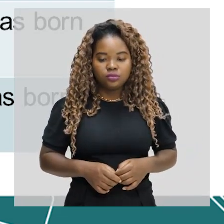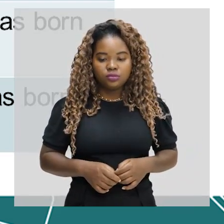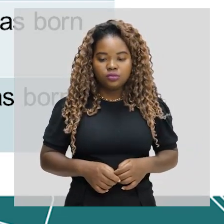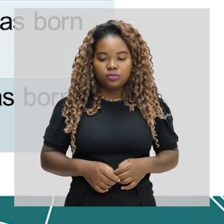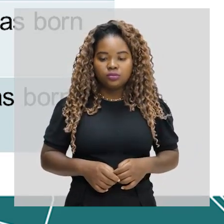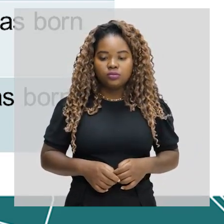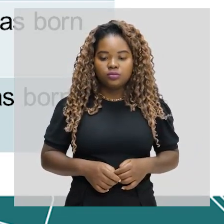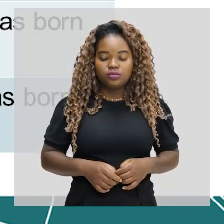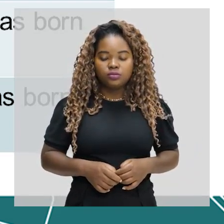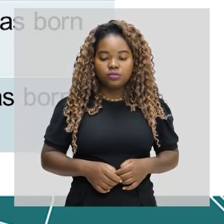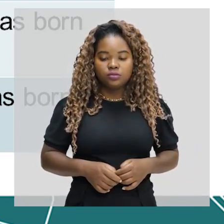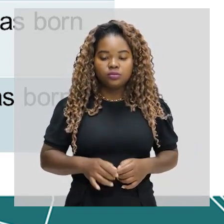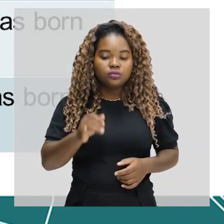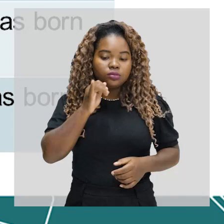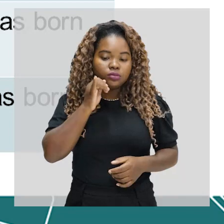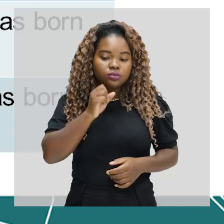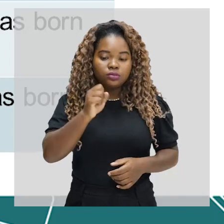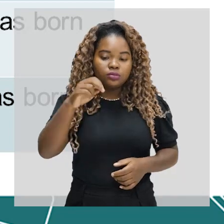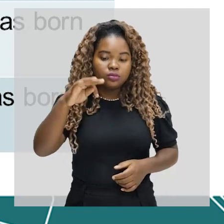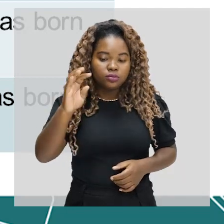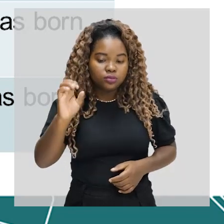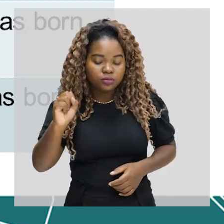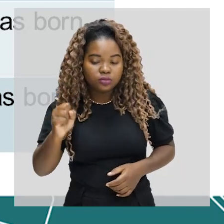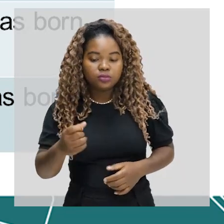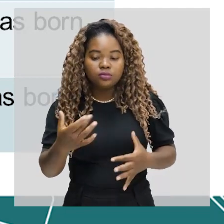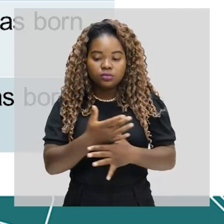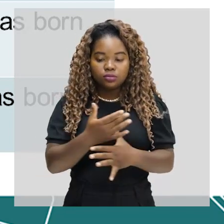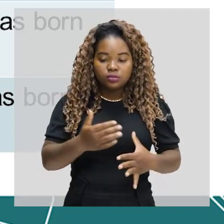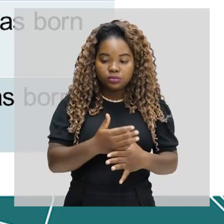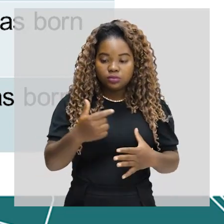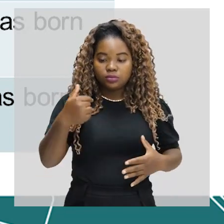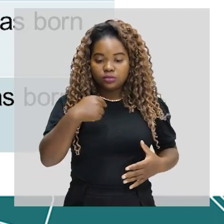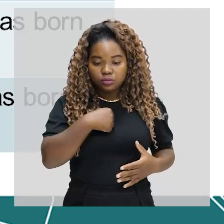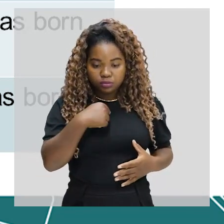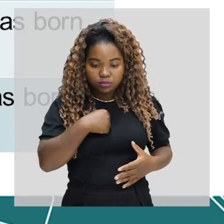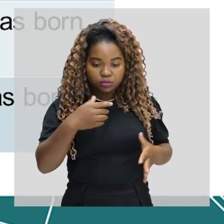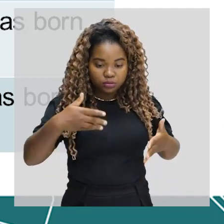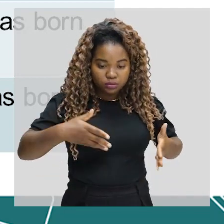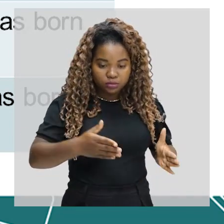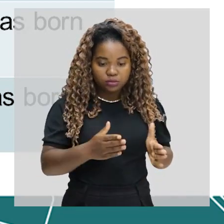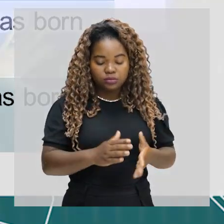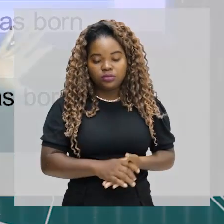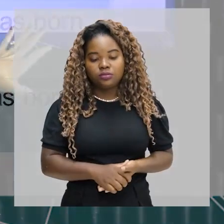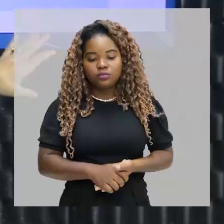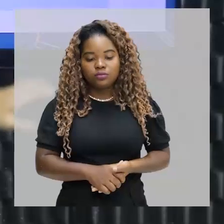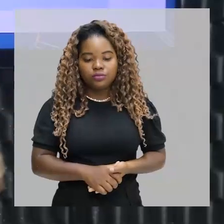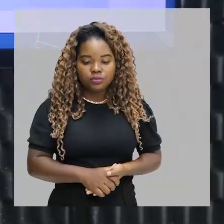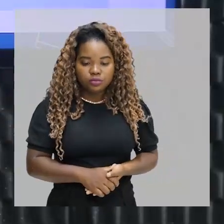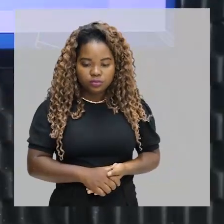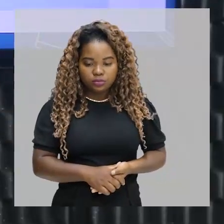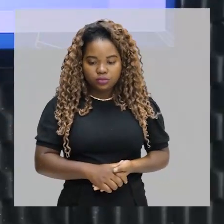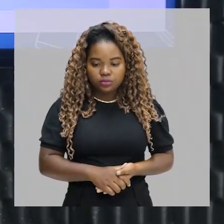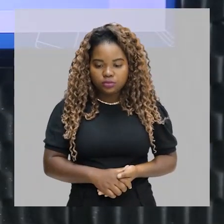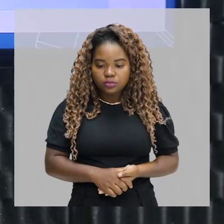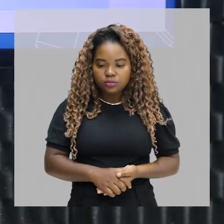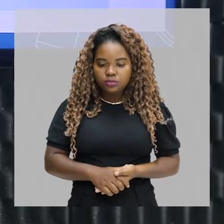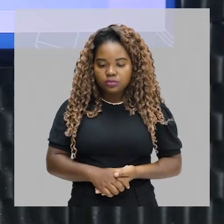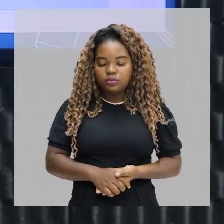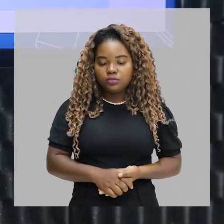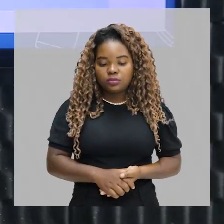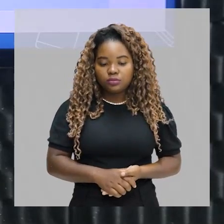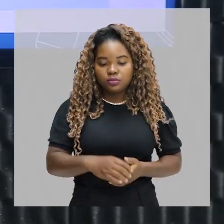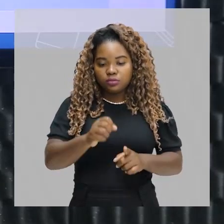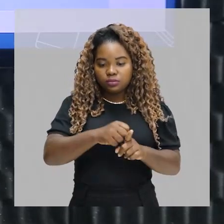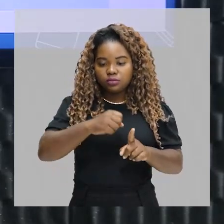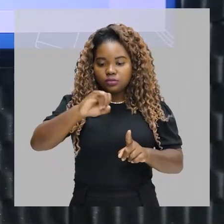city where I was born. Santos é a cidade onde eu nasci. July is the month when I was born. Julho é